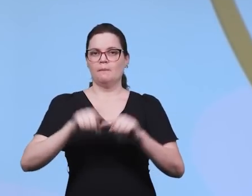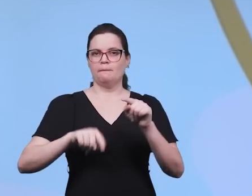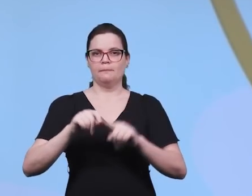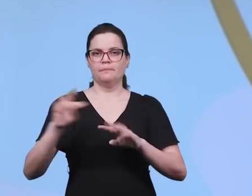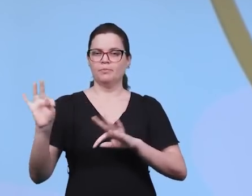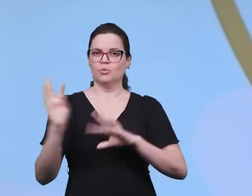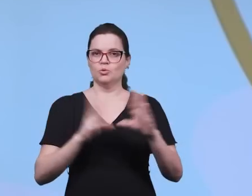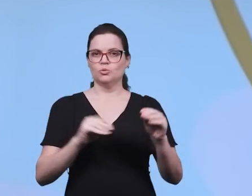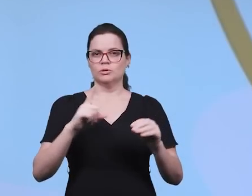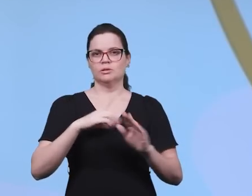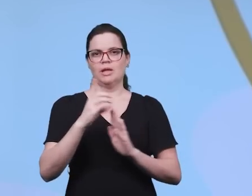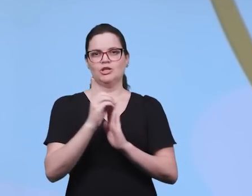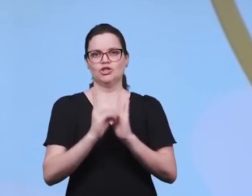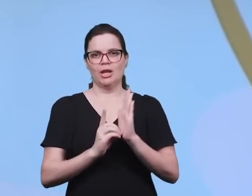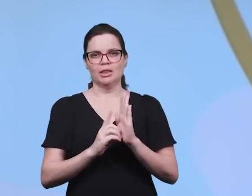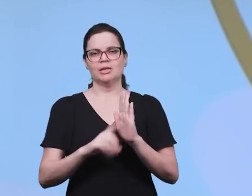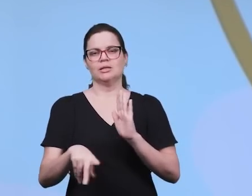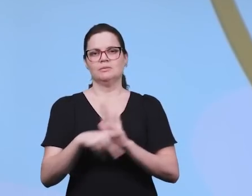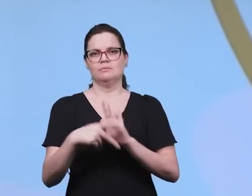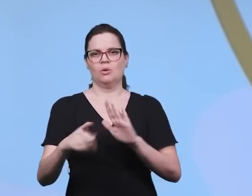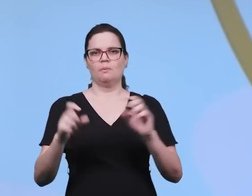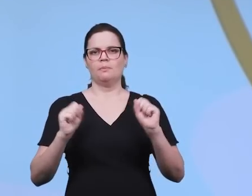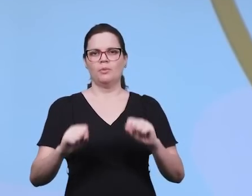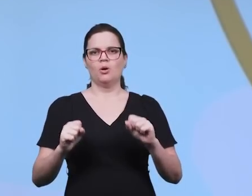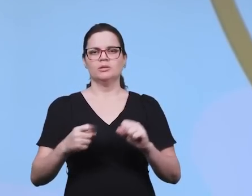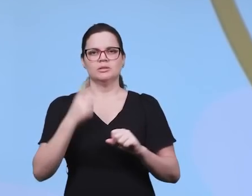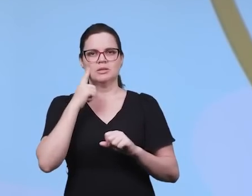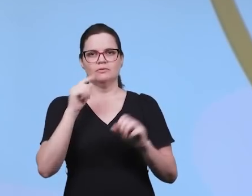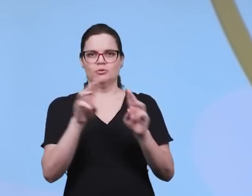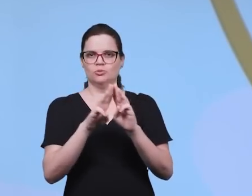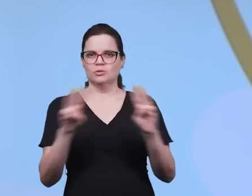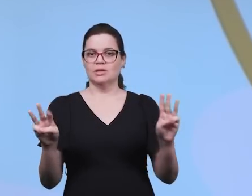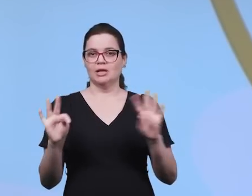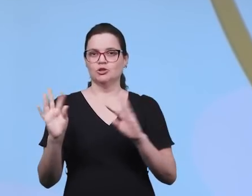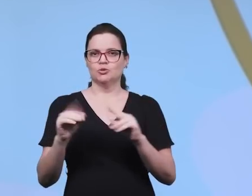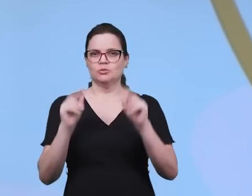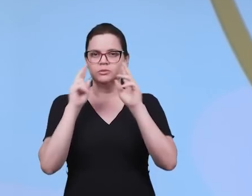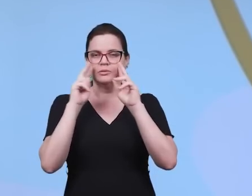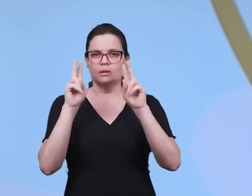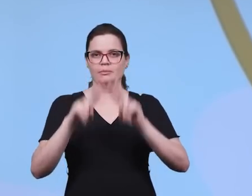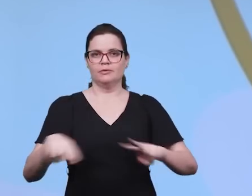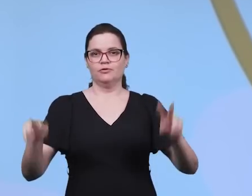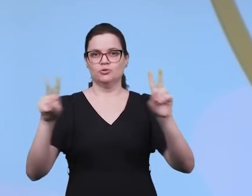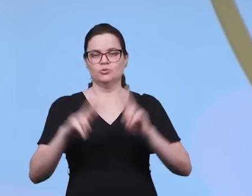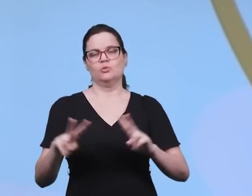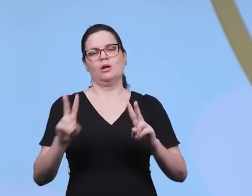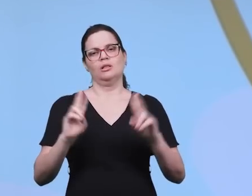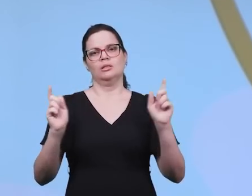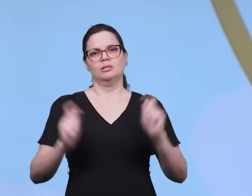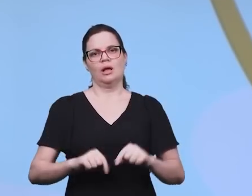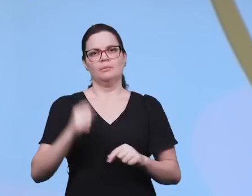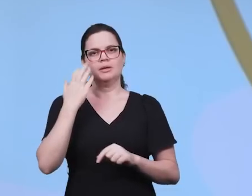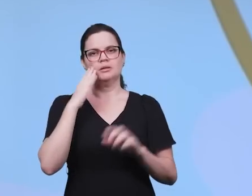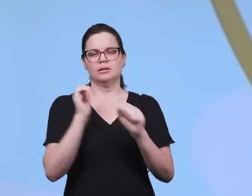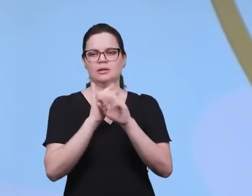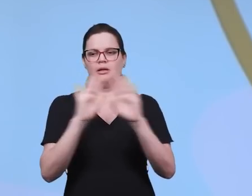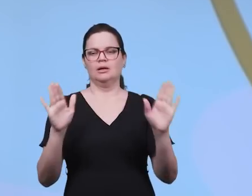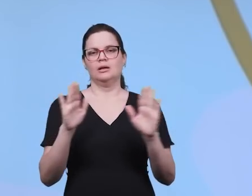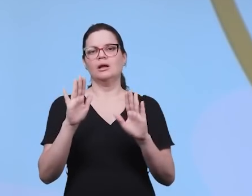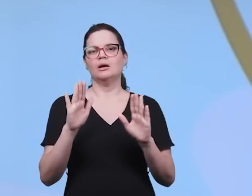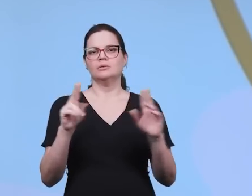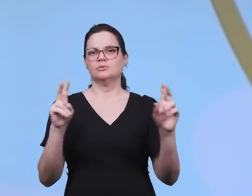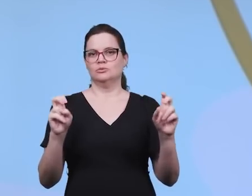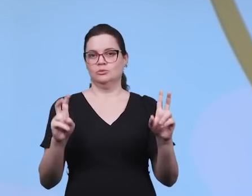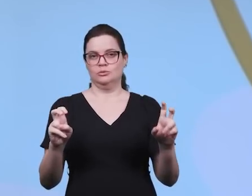o material que nós temos, as diretrizes que podem ser compradas no site, tudo isso nos permite aperfeiçoar esse